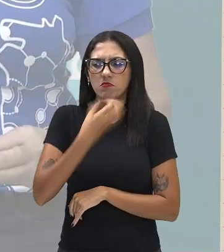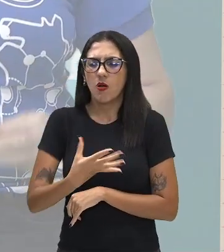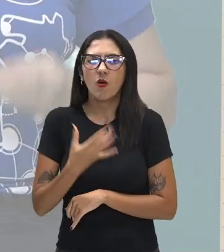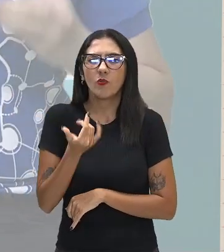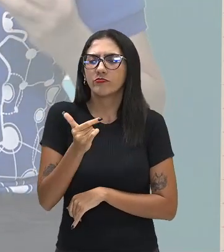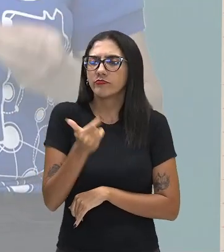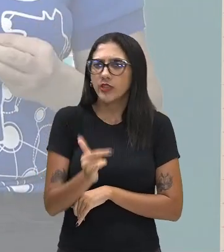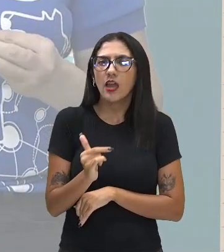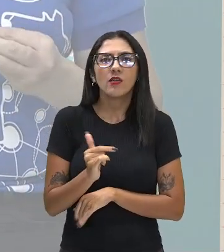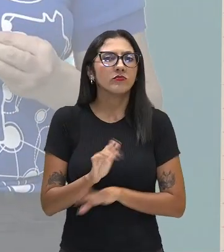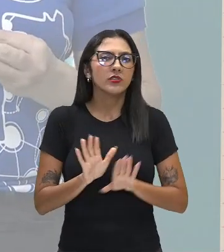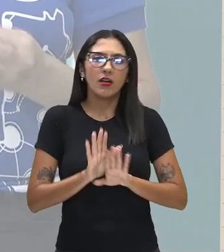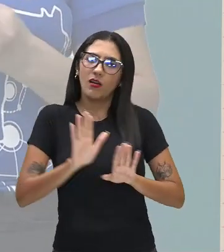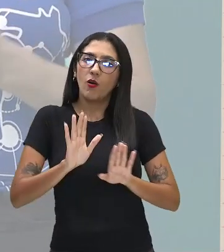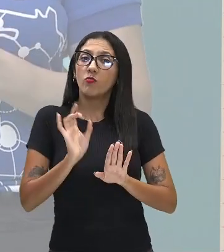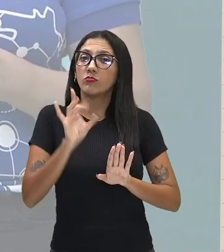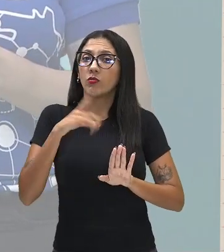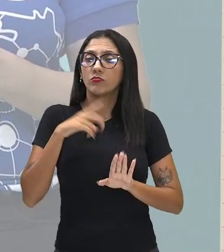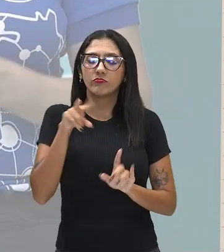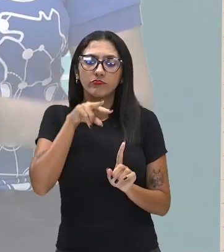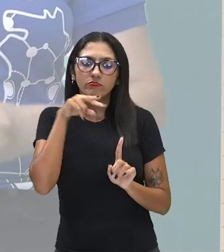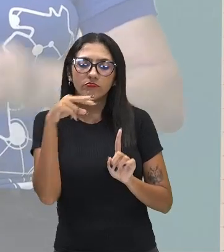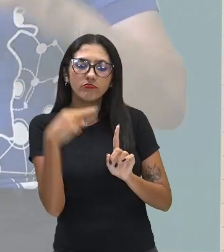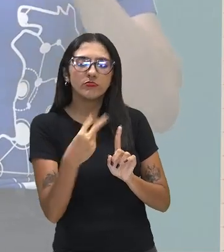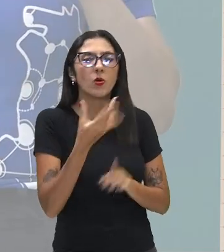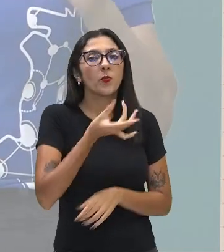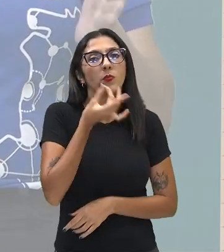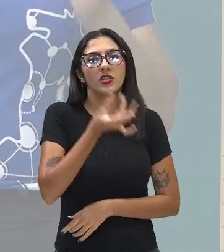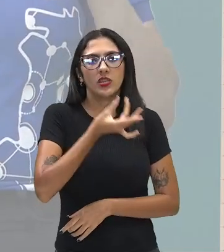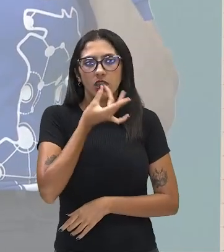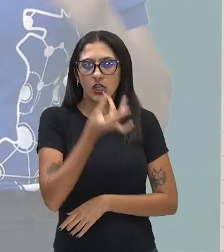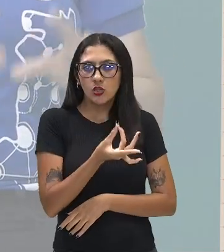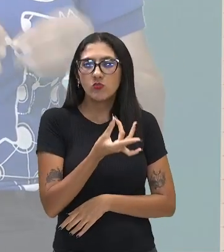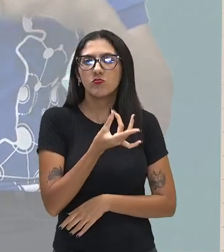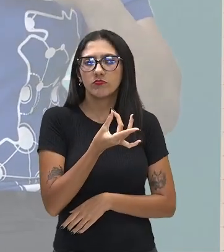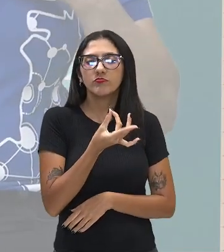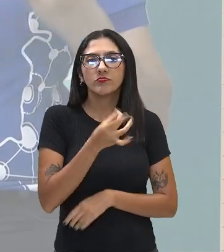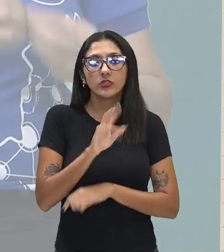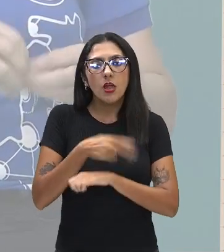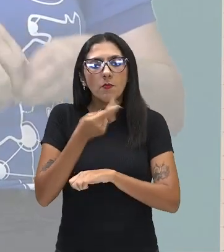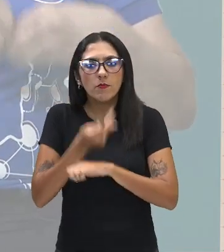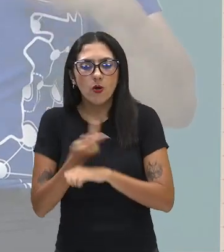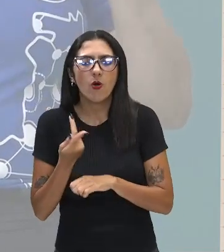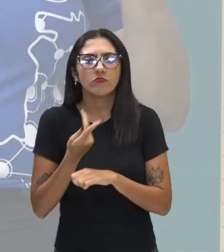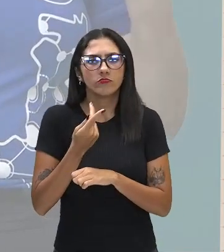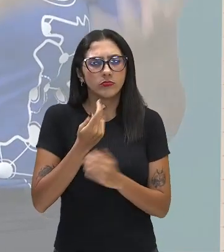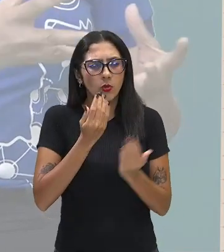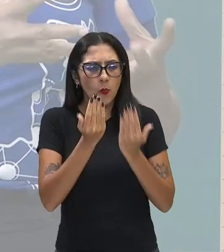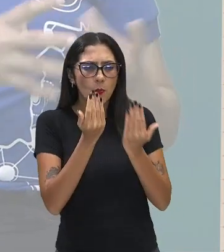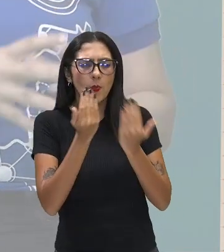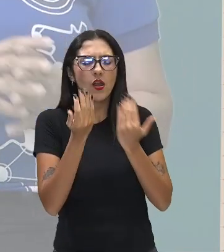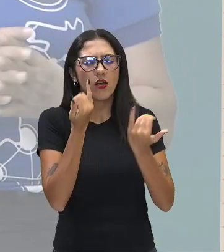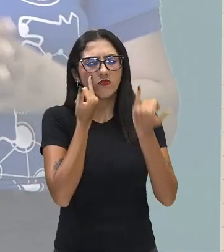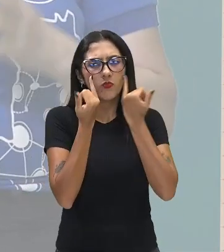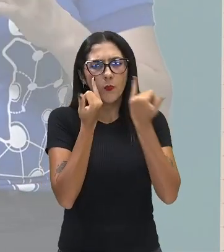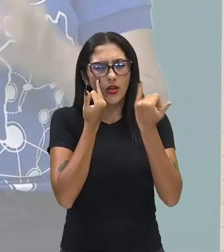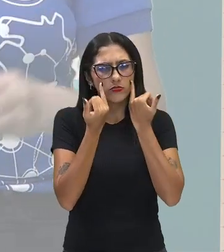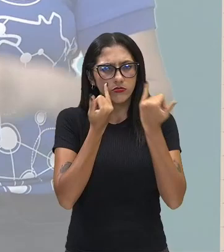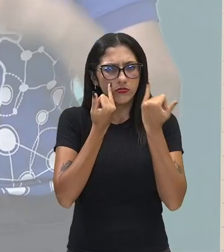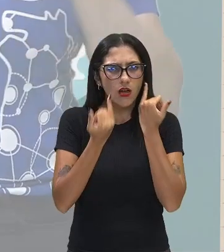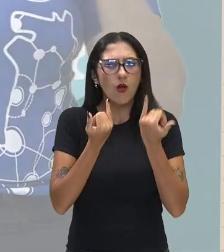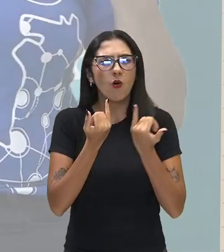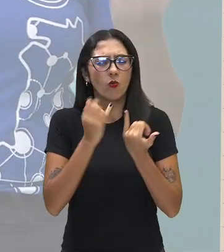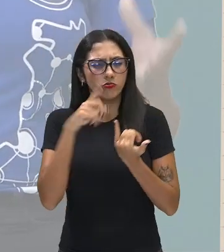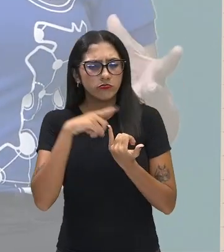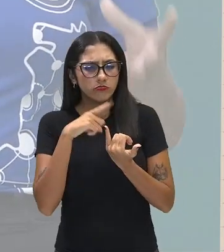vai ter um olhar crítico para verificar o que qual é a informação que